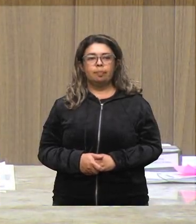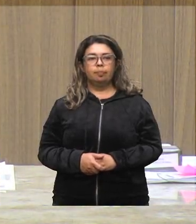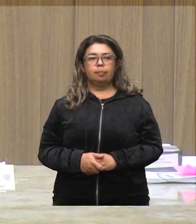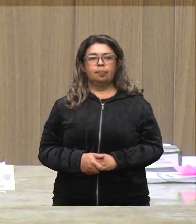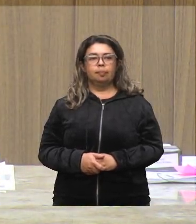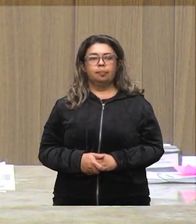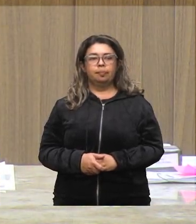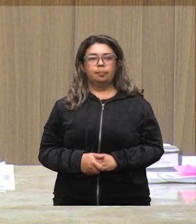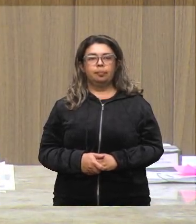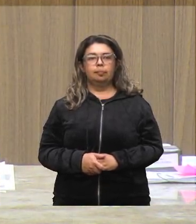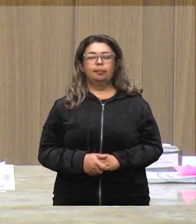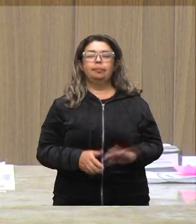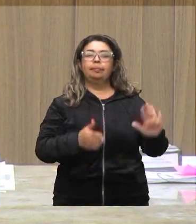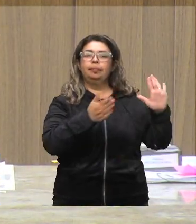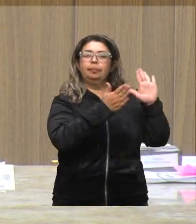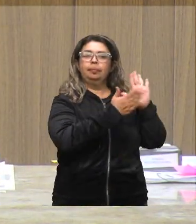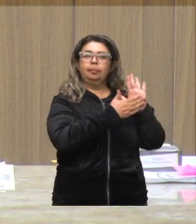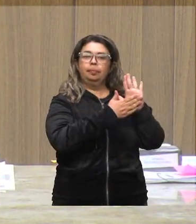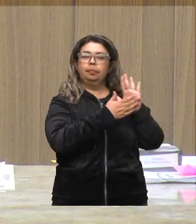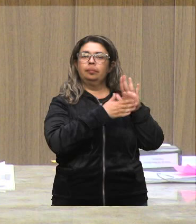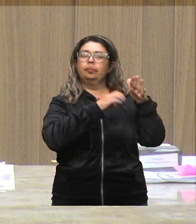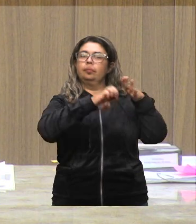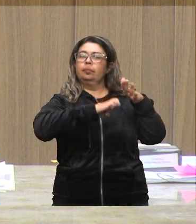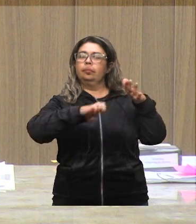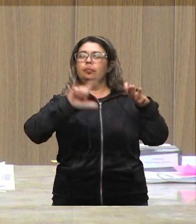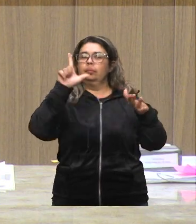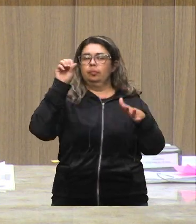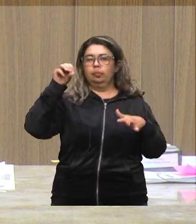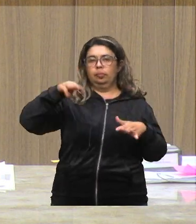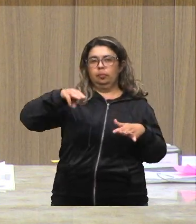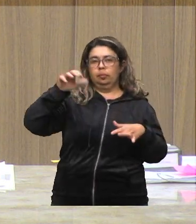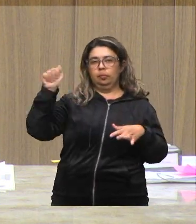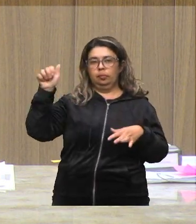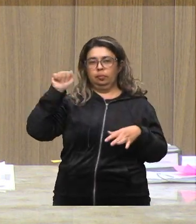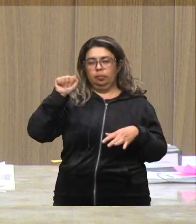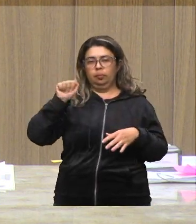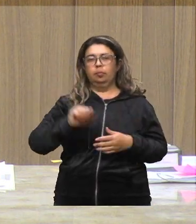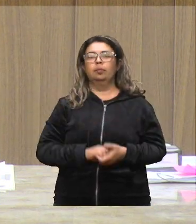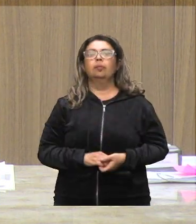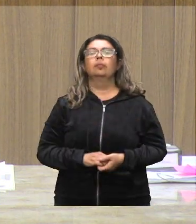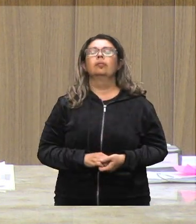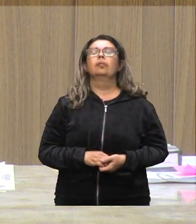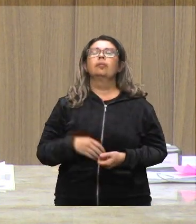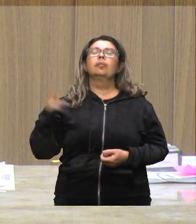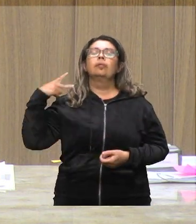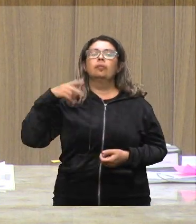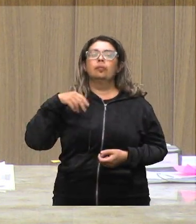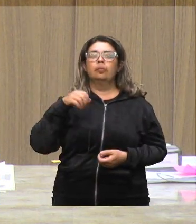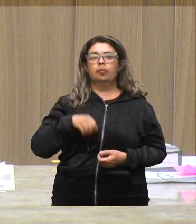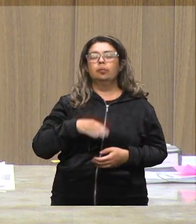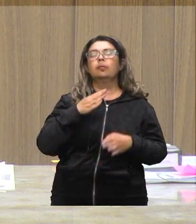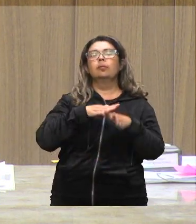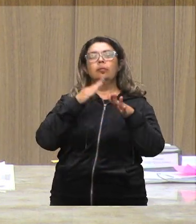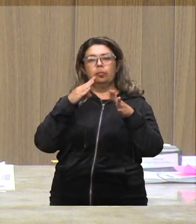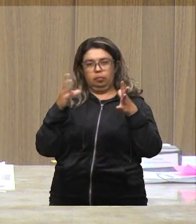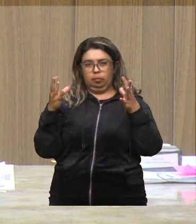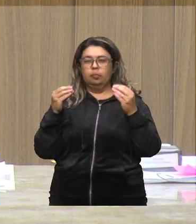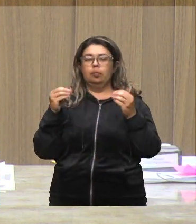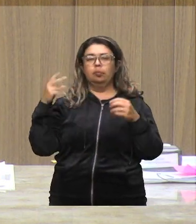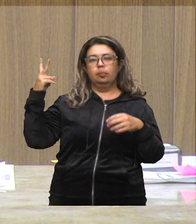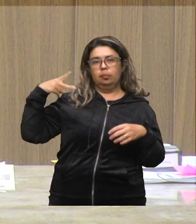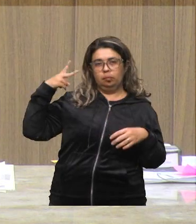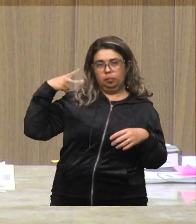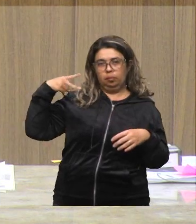A proposta de emenda à LOMA número 1/2023, do vereador Fernando Circa, Alexandre Cachorrão, Carlinhos